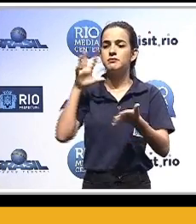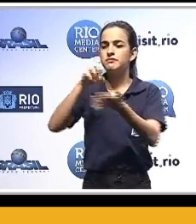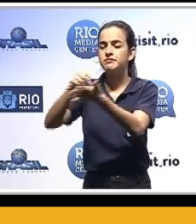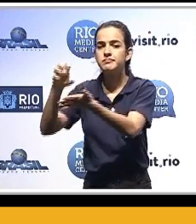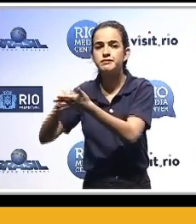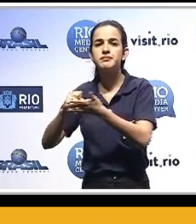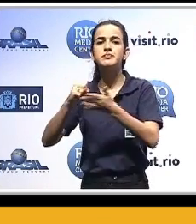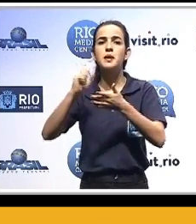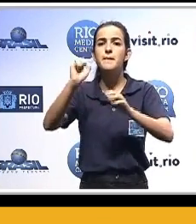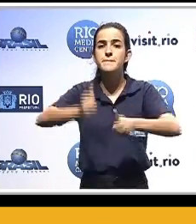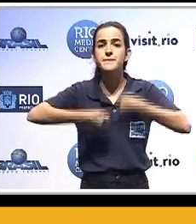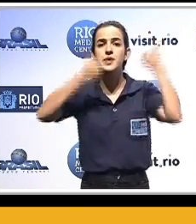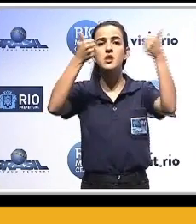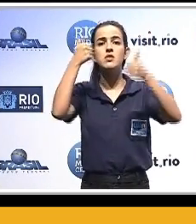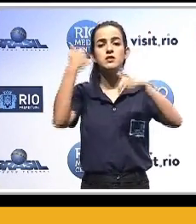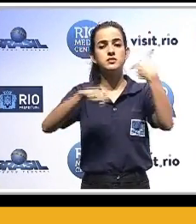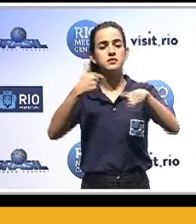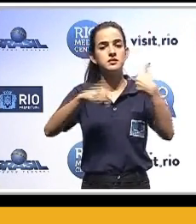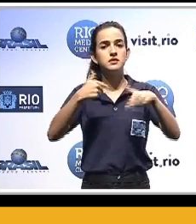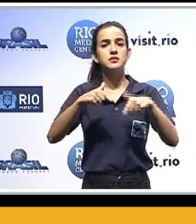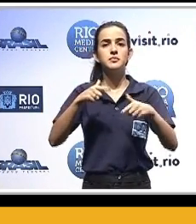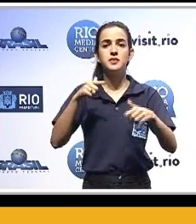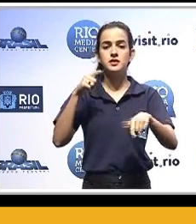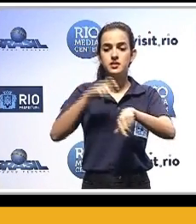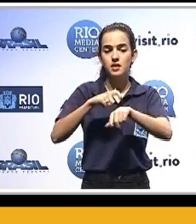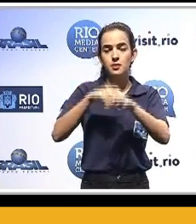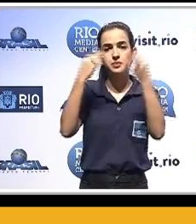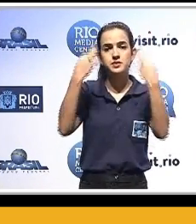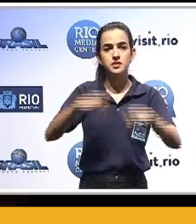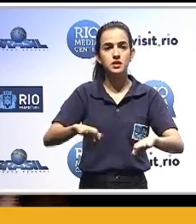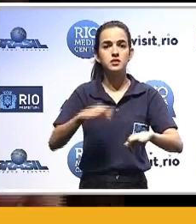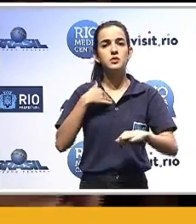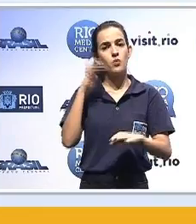no serviço realmente fossem implementadas a tempo suficiente.